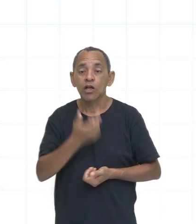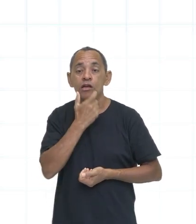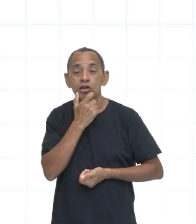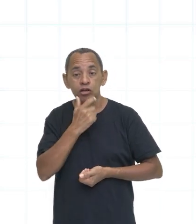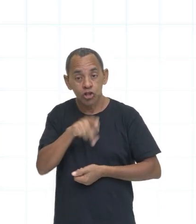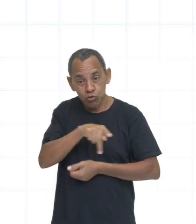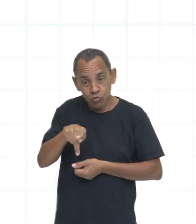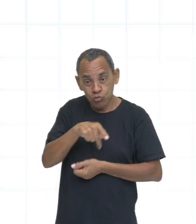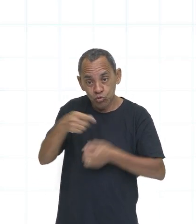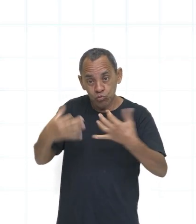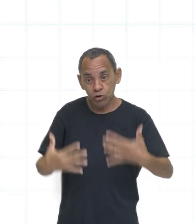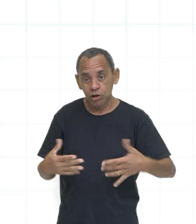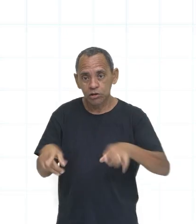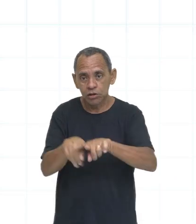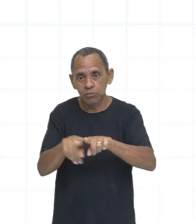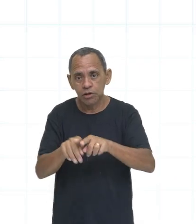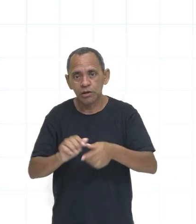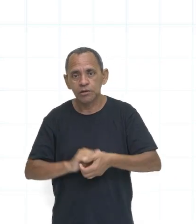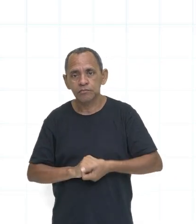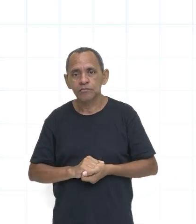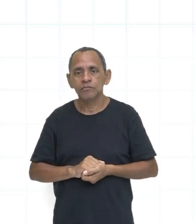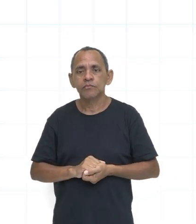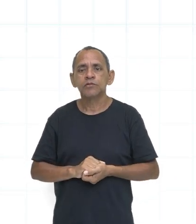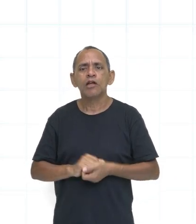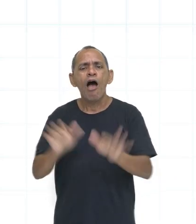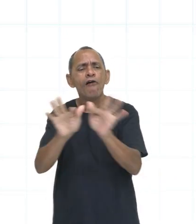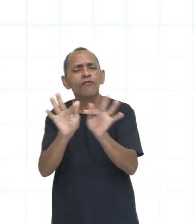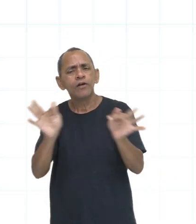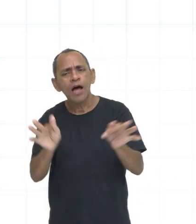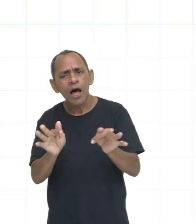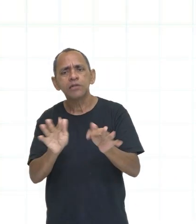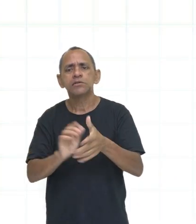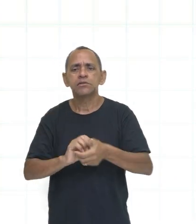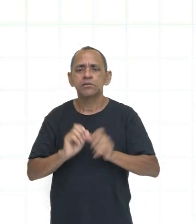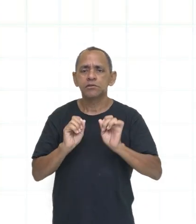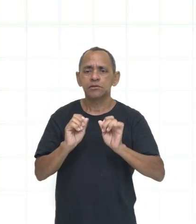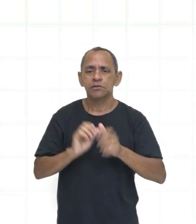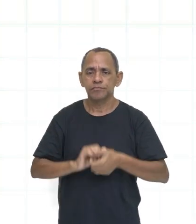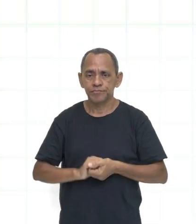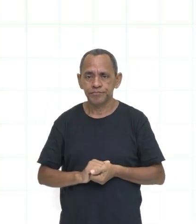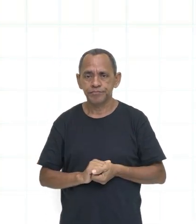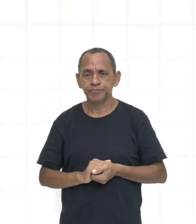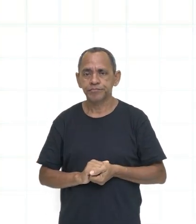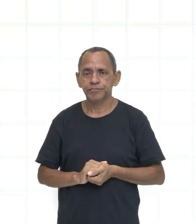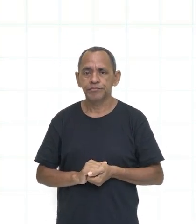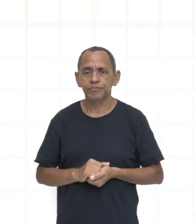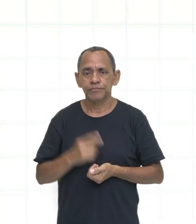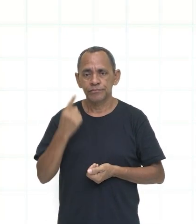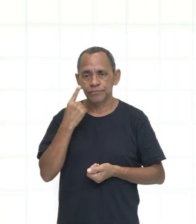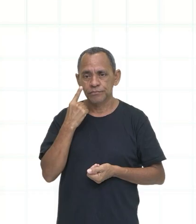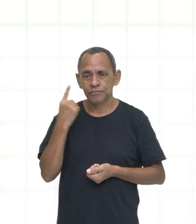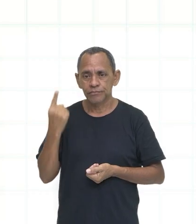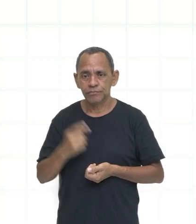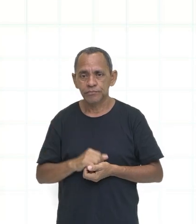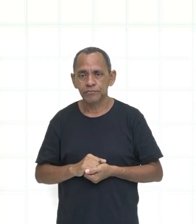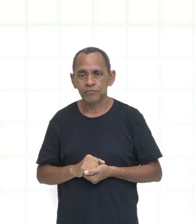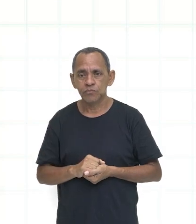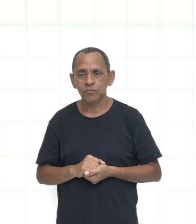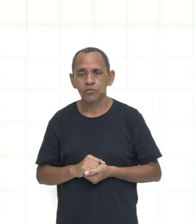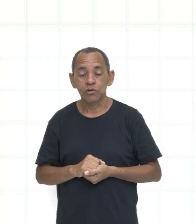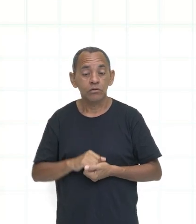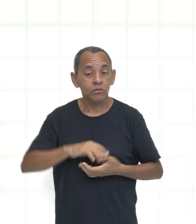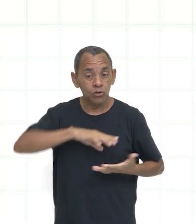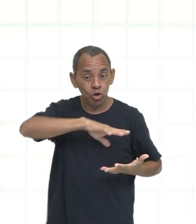opportunities for individuals to explore diverse cultural identities. Olha só, quando eu digo assim, um